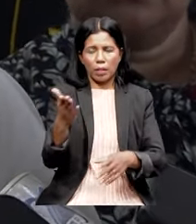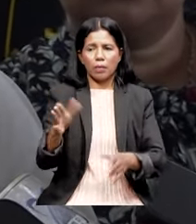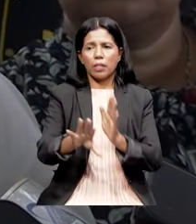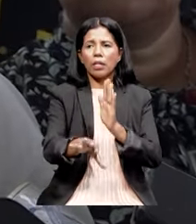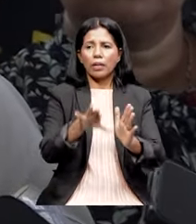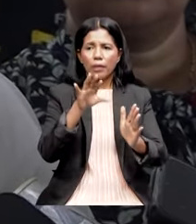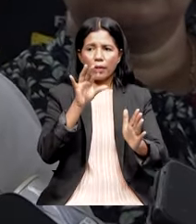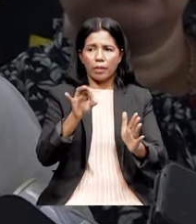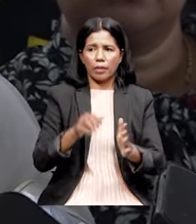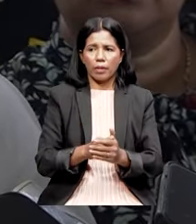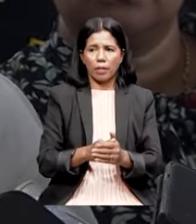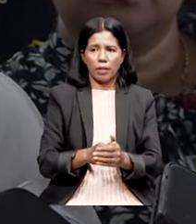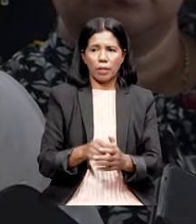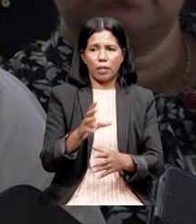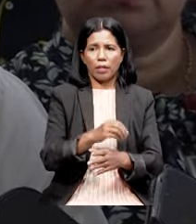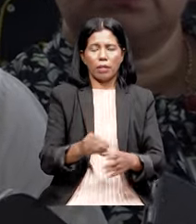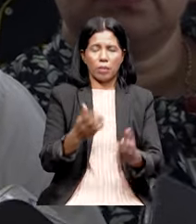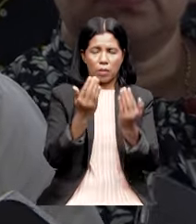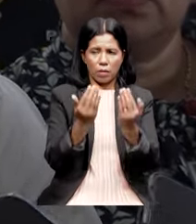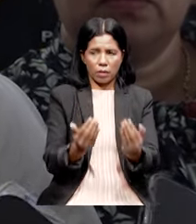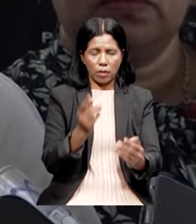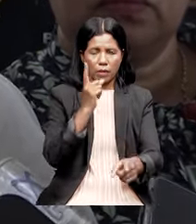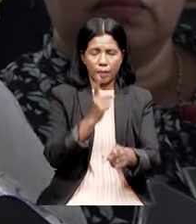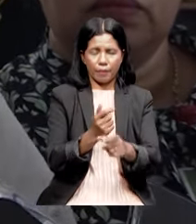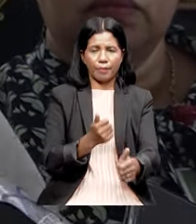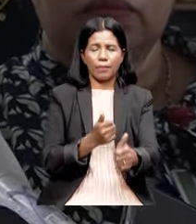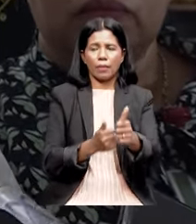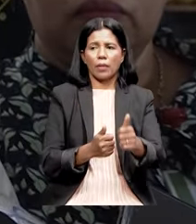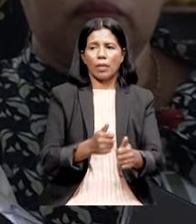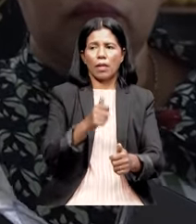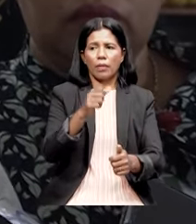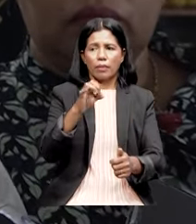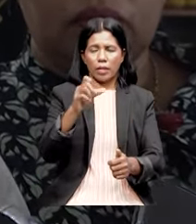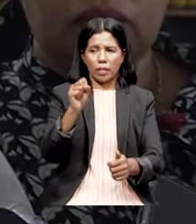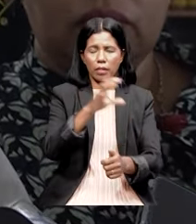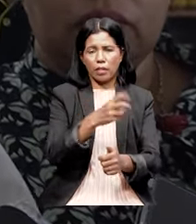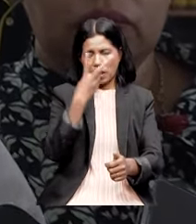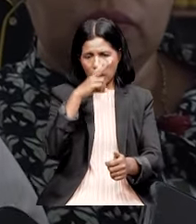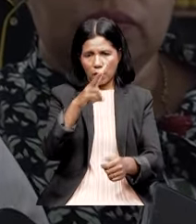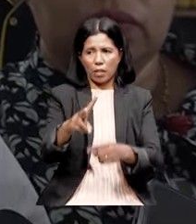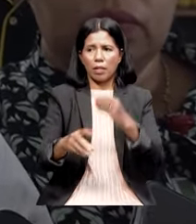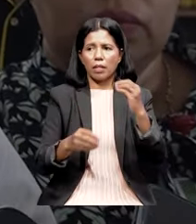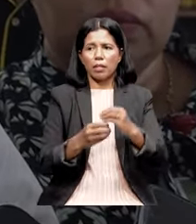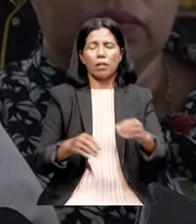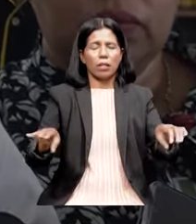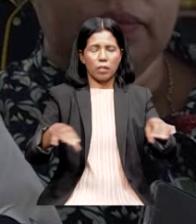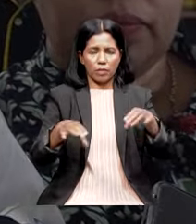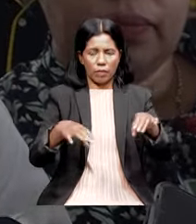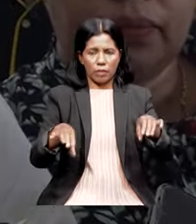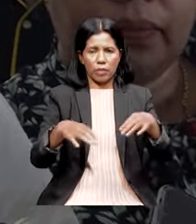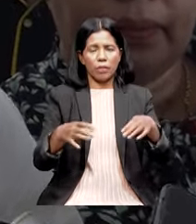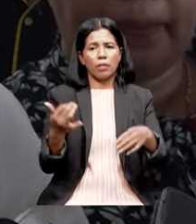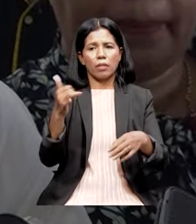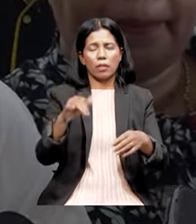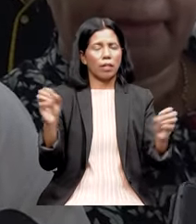hetan situação na mesma grave tebes. Tuir a faez autoridade ni hare katak serviço ira na bem maka